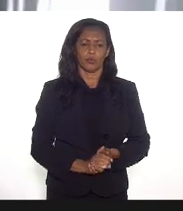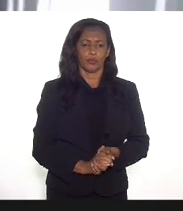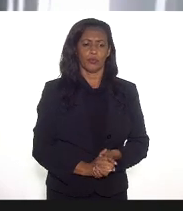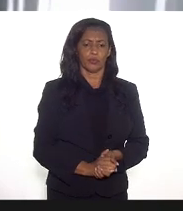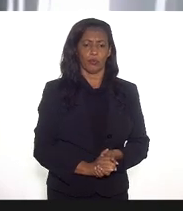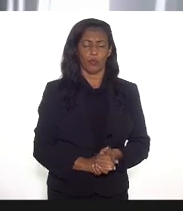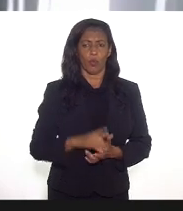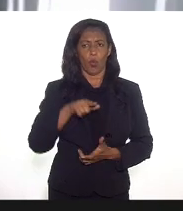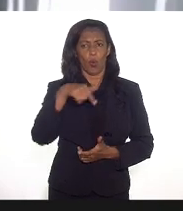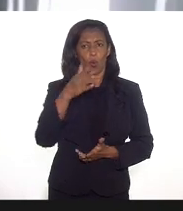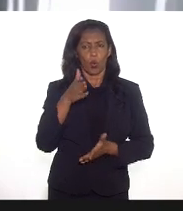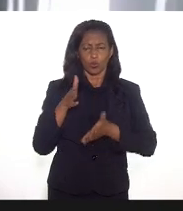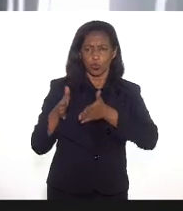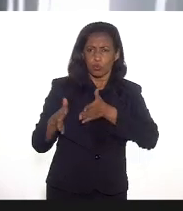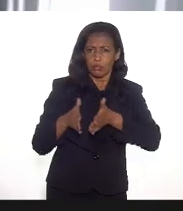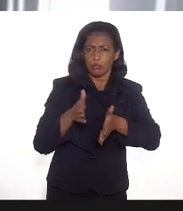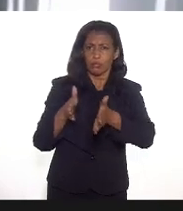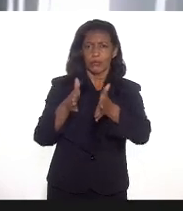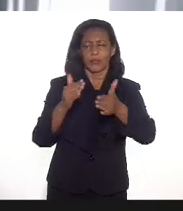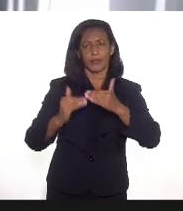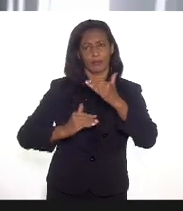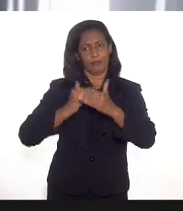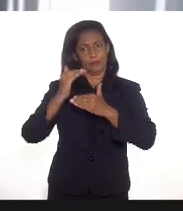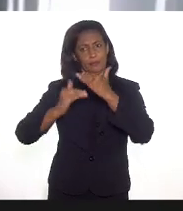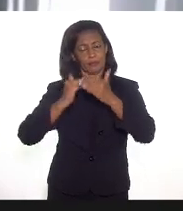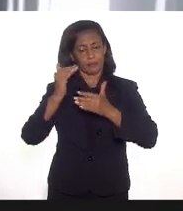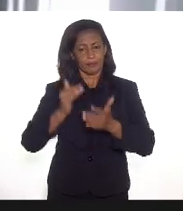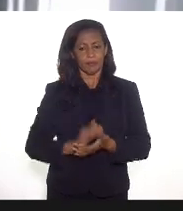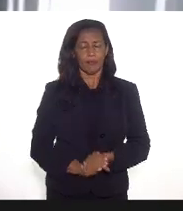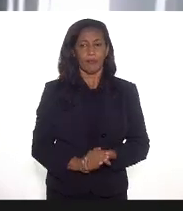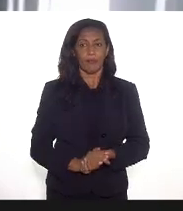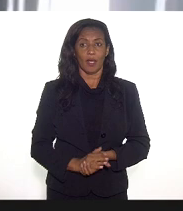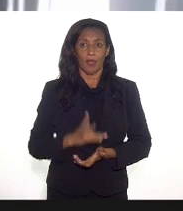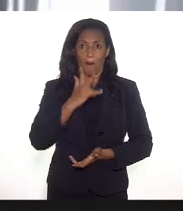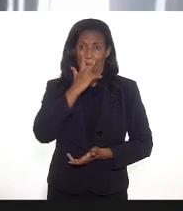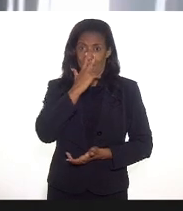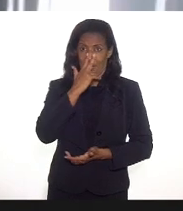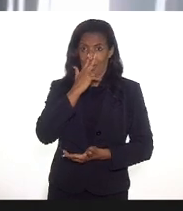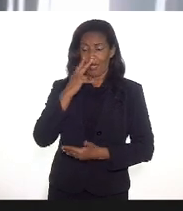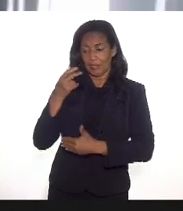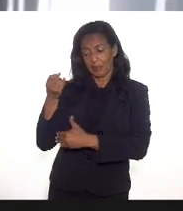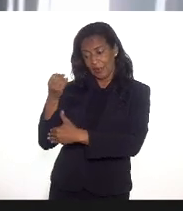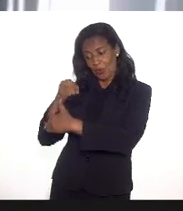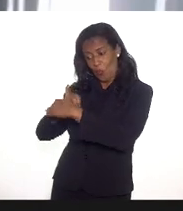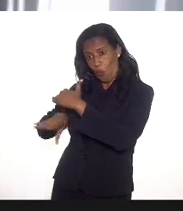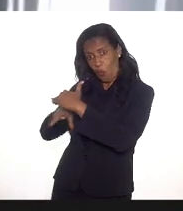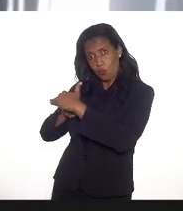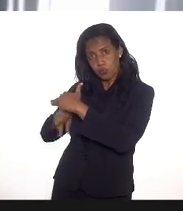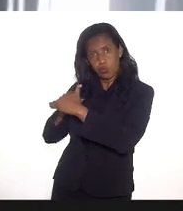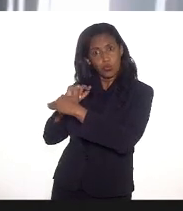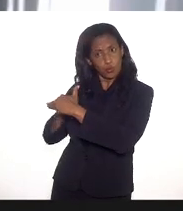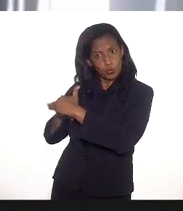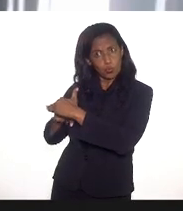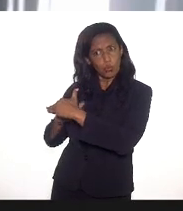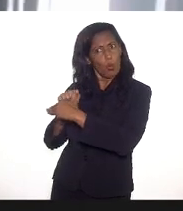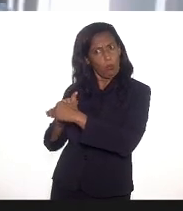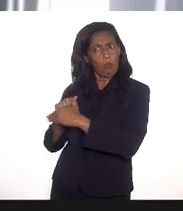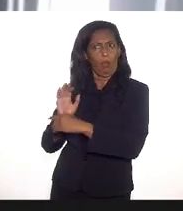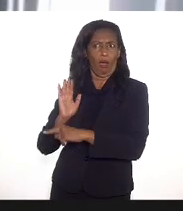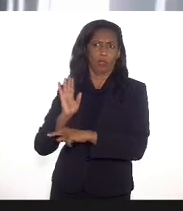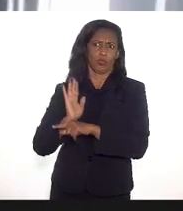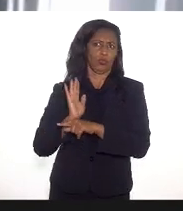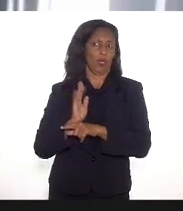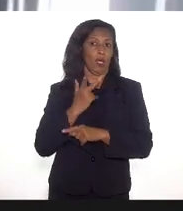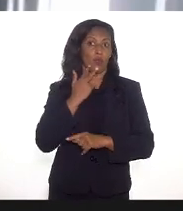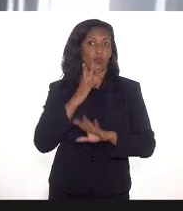outras linhas de desenvolvimento. Então, me parece que o Fundo Soberano pode contribuir nesse sentido. Não vou